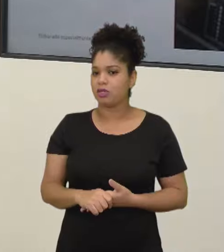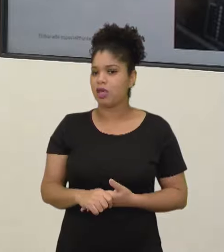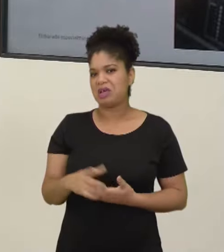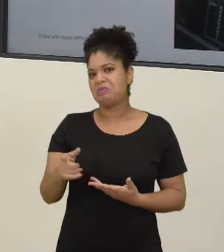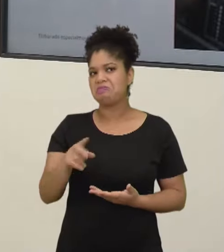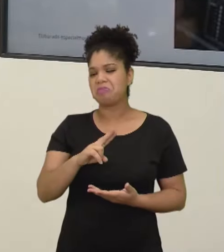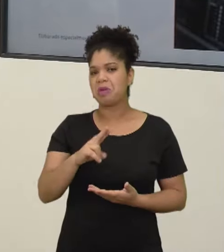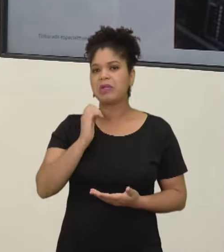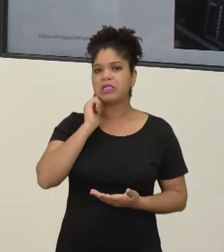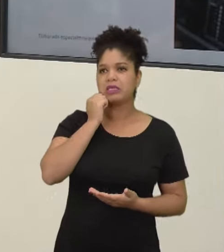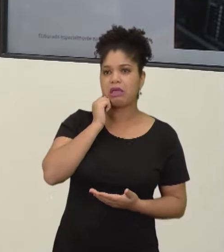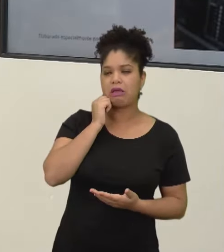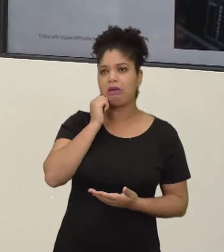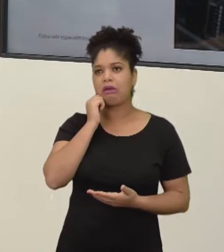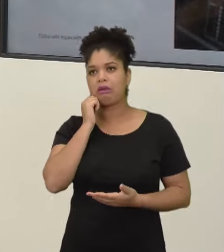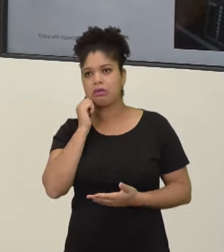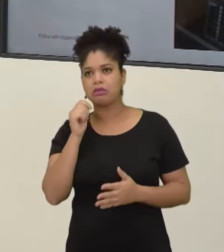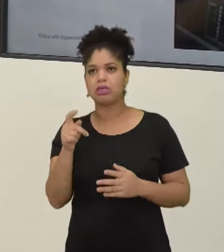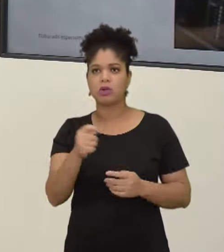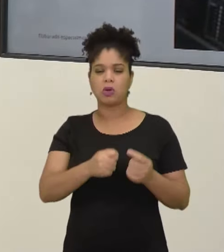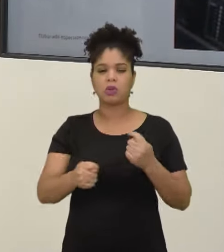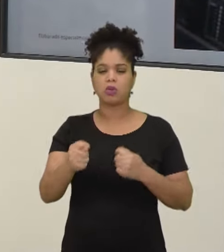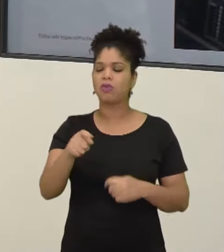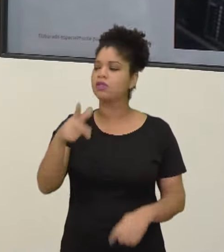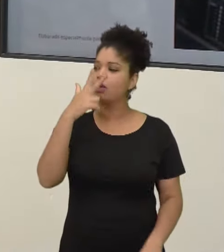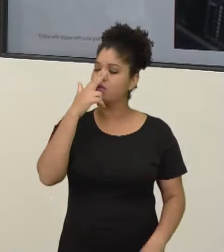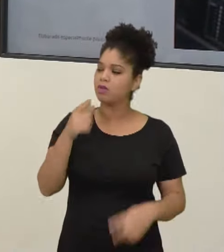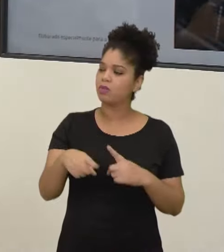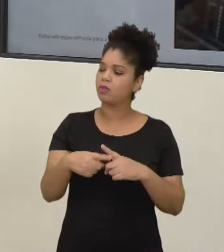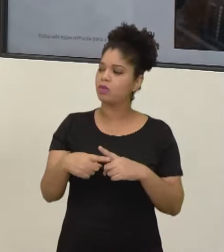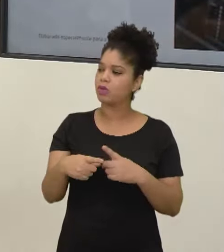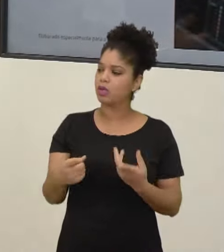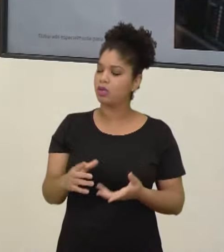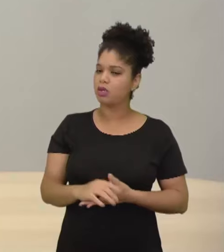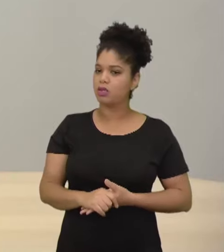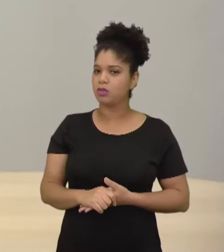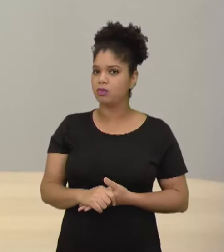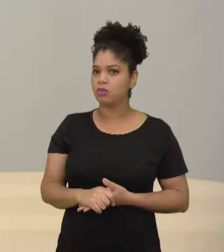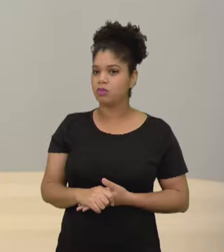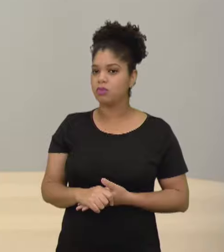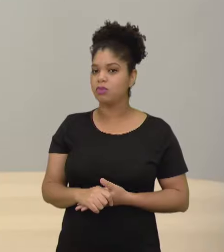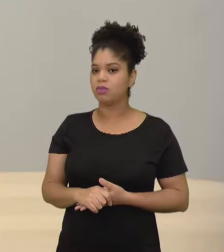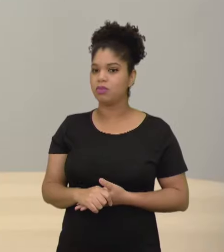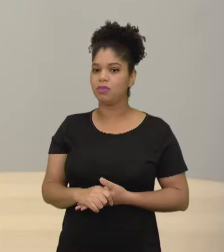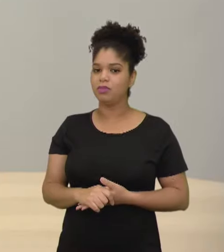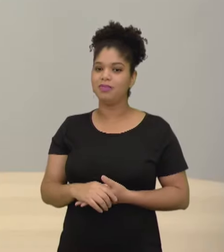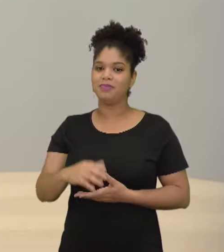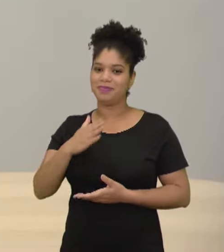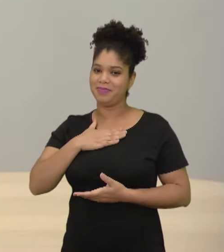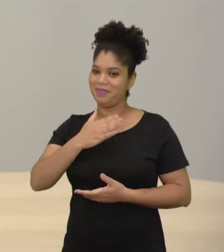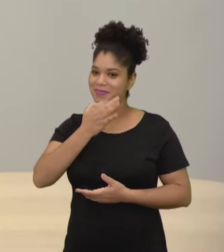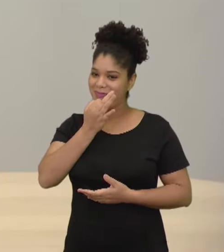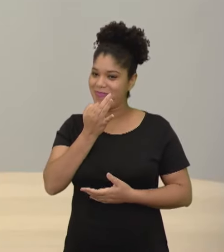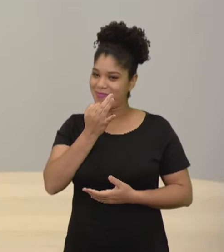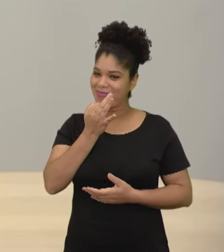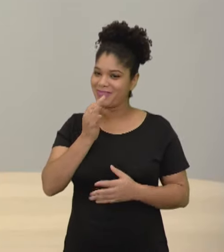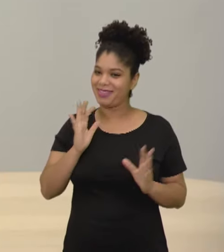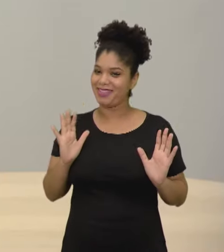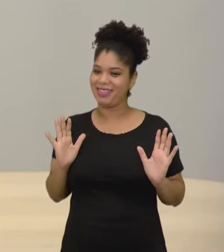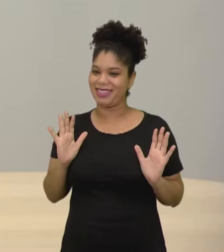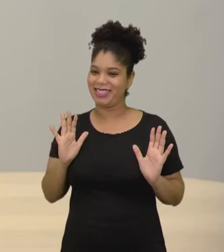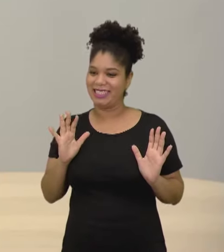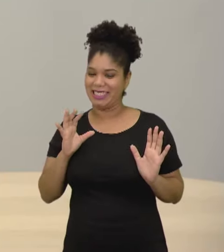econômicas. Professor Alcides, na sua opinião, por que economia é considerada uma ciência? Não vou nem dizer que é minha opinião, tenho até medo dessa